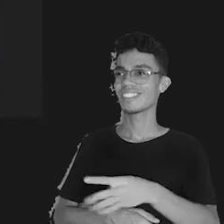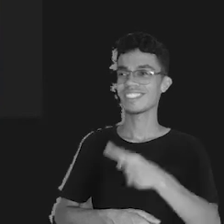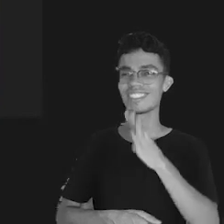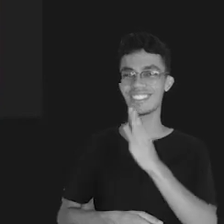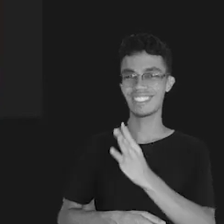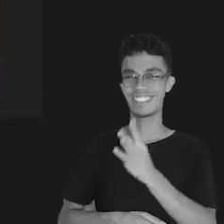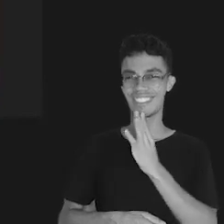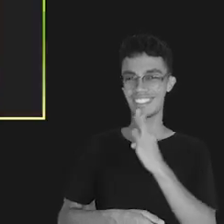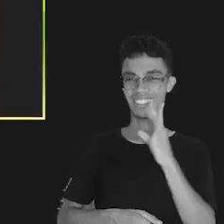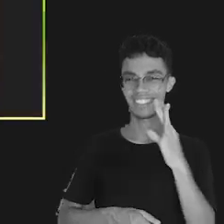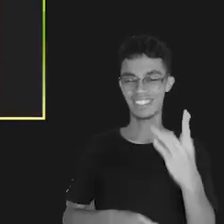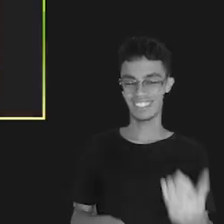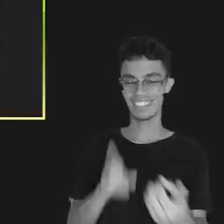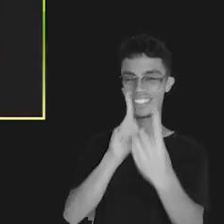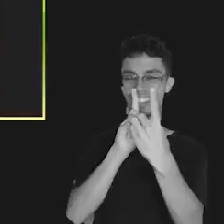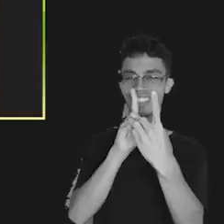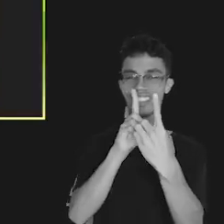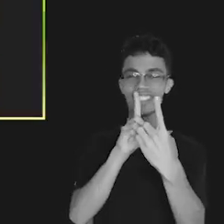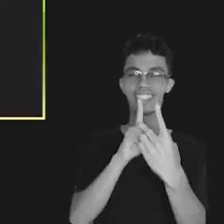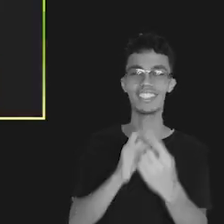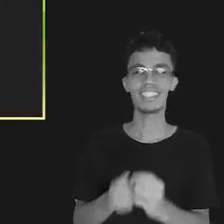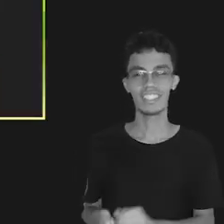conheceríamos? Oh.